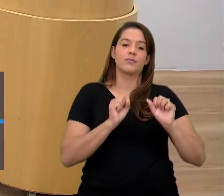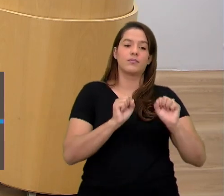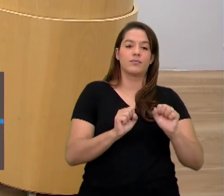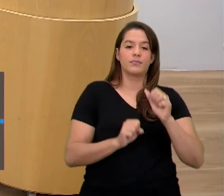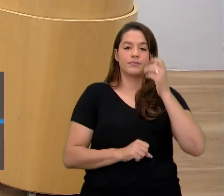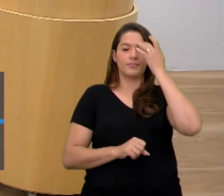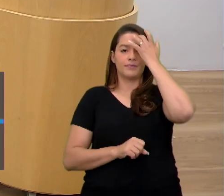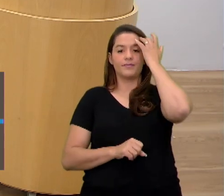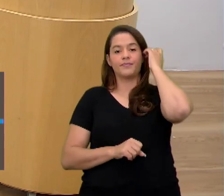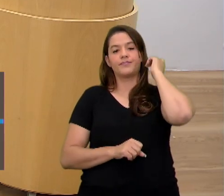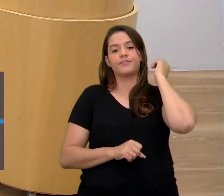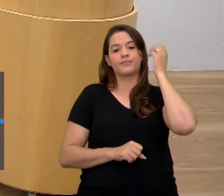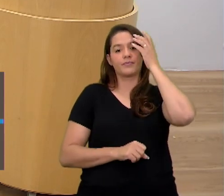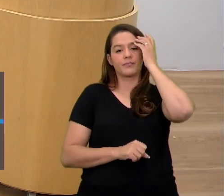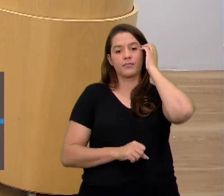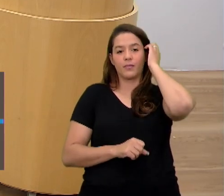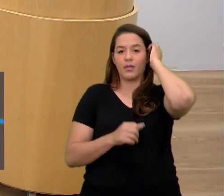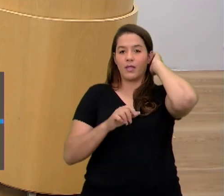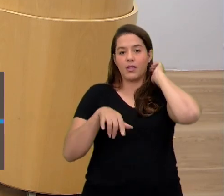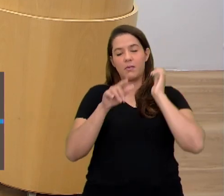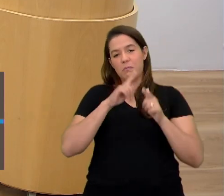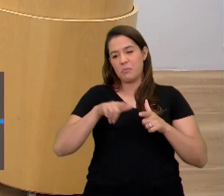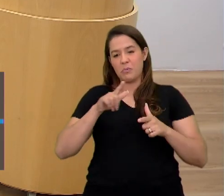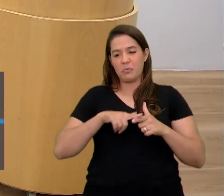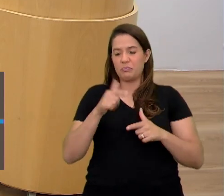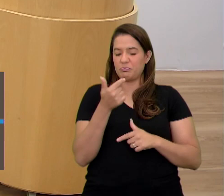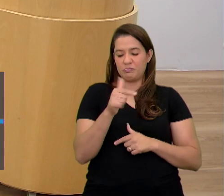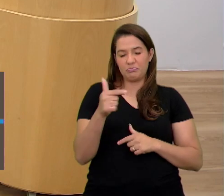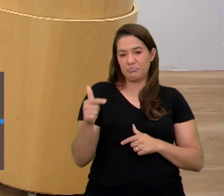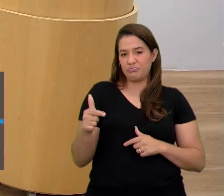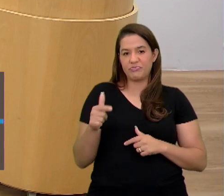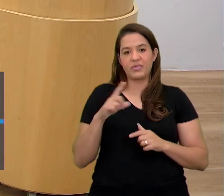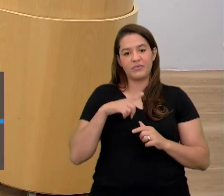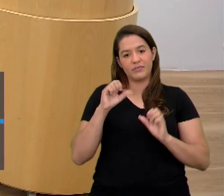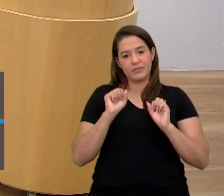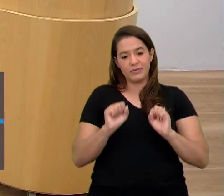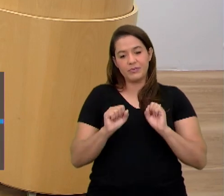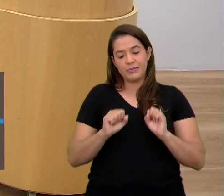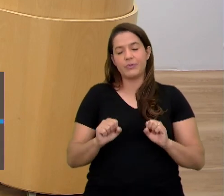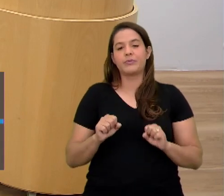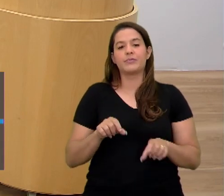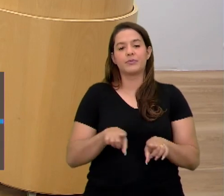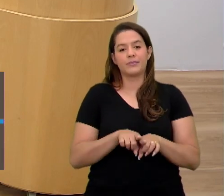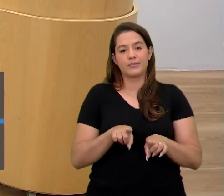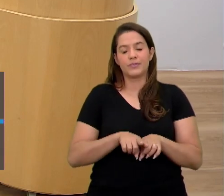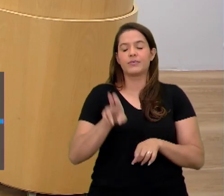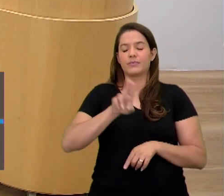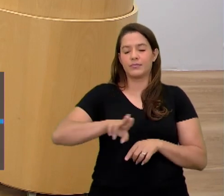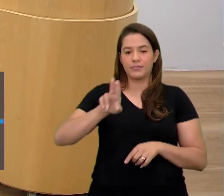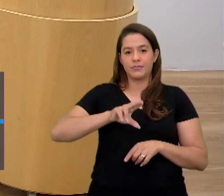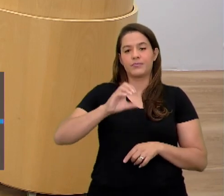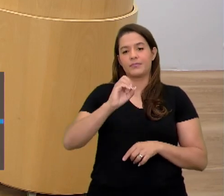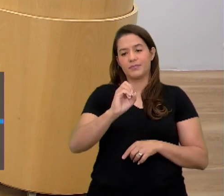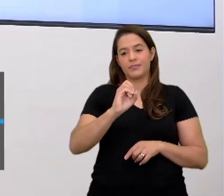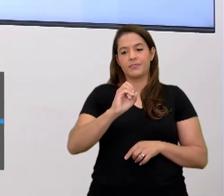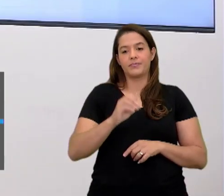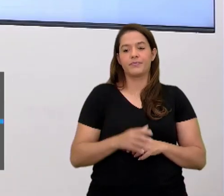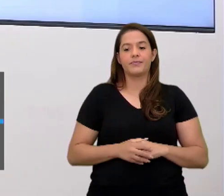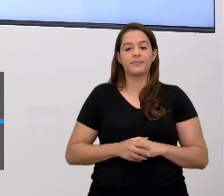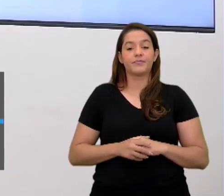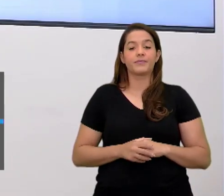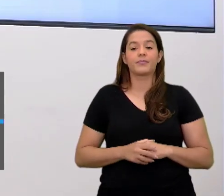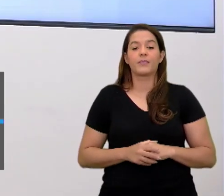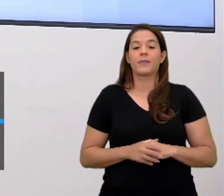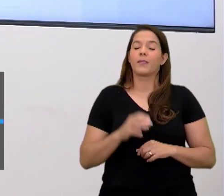Pode, pode, sem problema nenhum. Aí, como o professor Alexandre falou, tá ok? E aí, o que acontece? 0 dividido